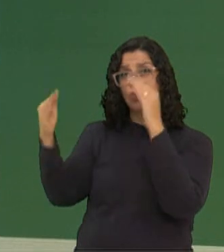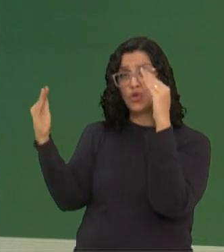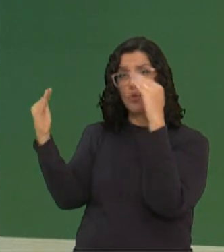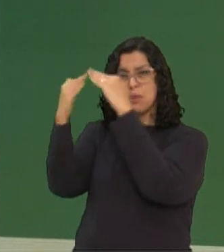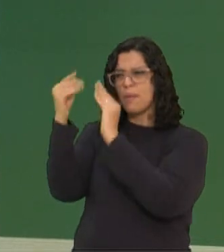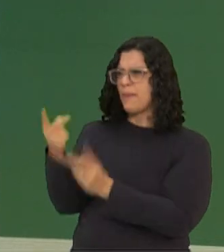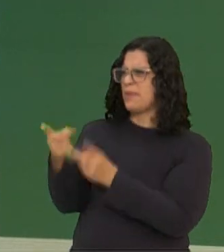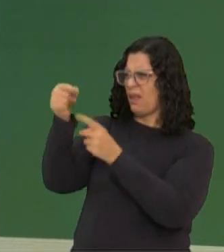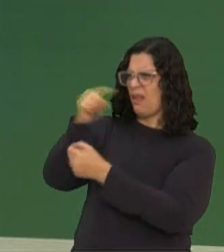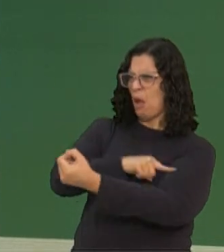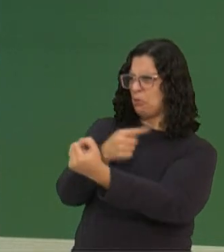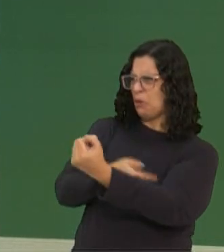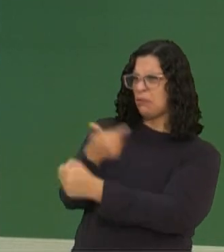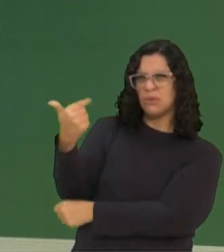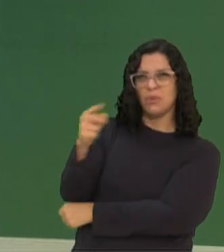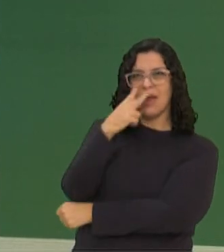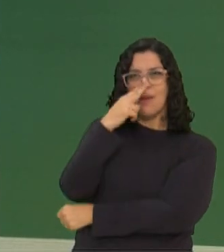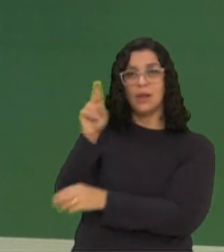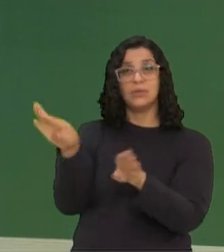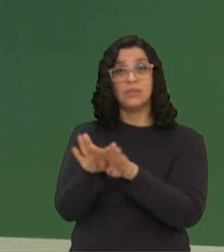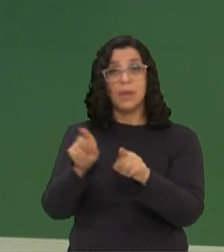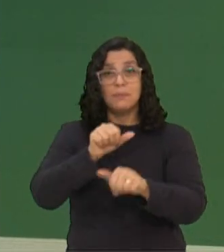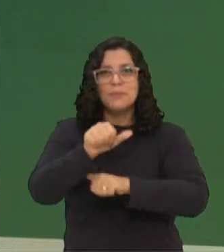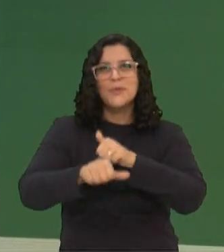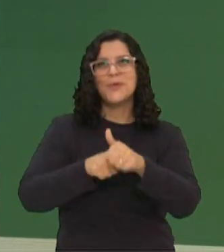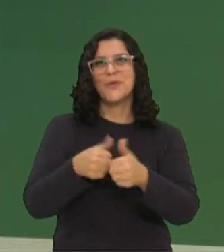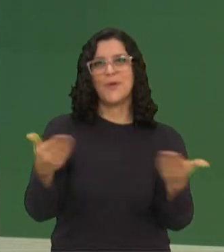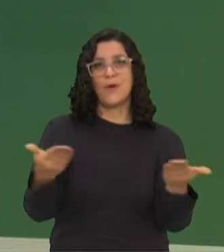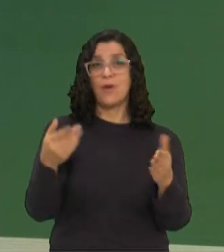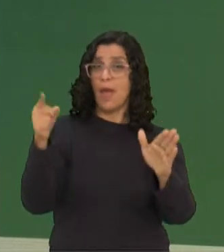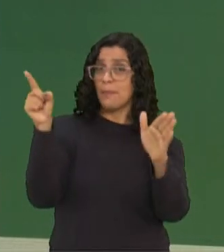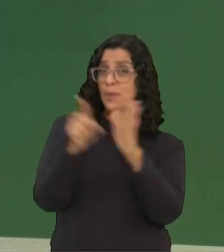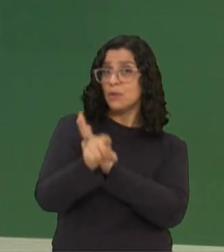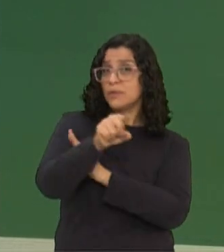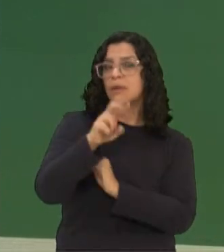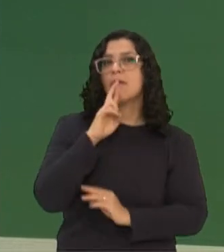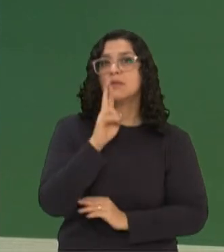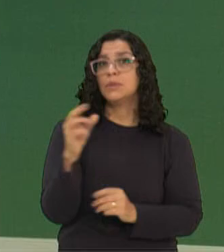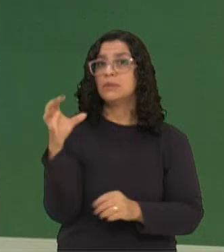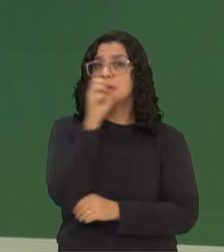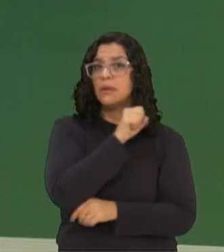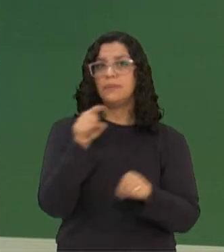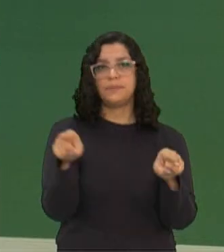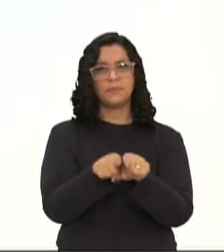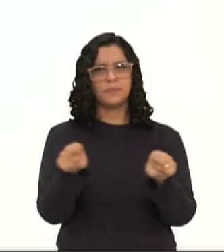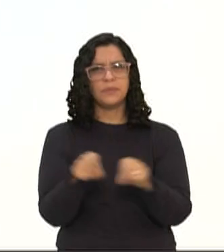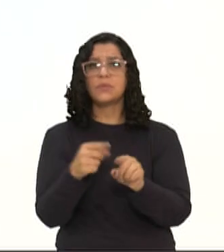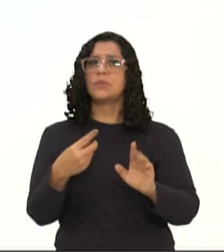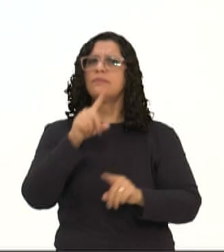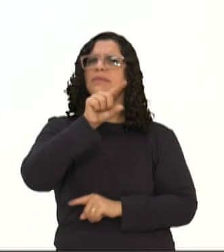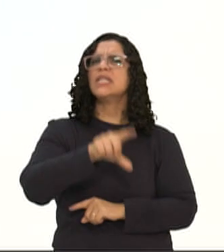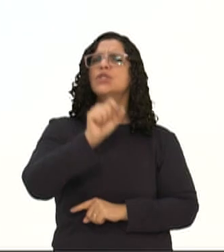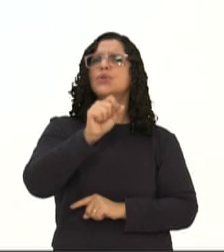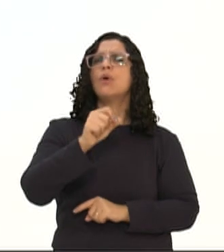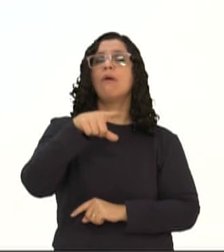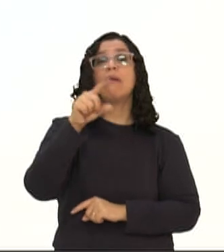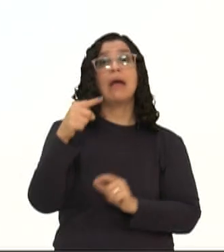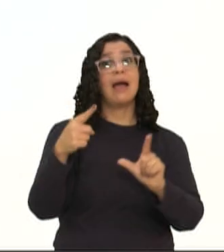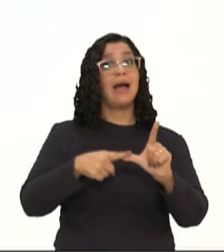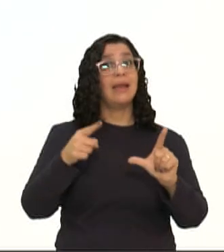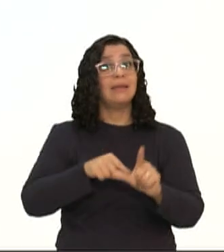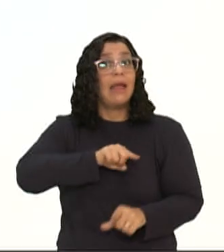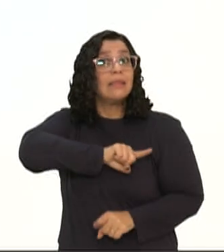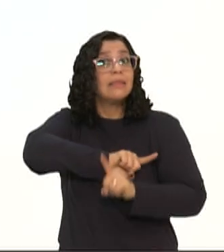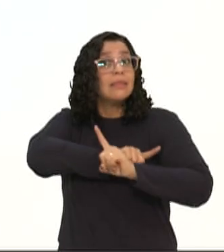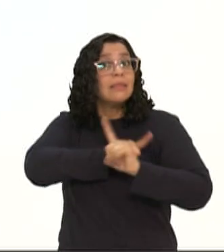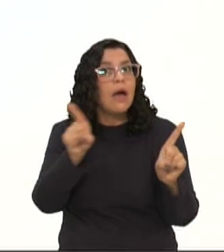autoridade assim. E nos leva, então, para mais um quiz, para vocês responderem aí rapidinho. Marca a alternativa que não